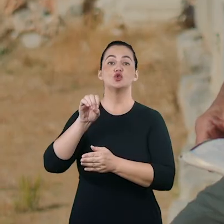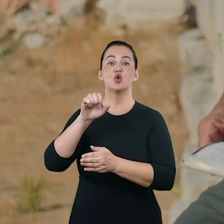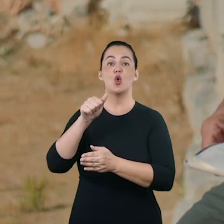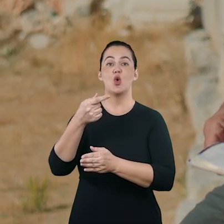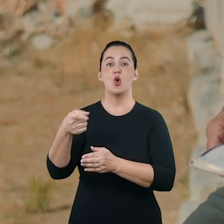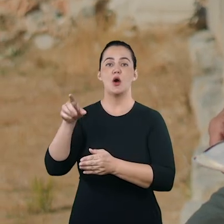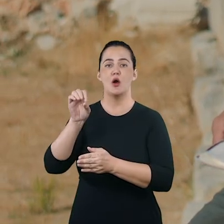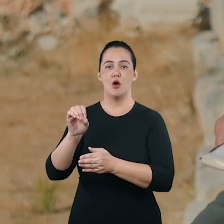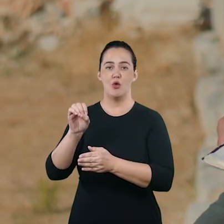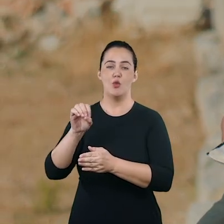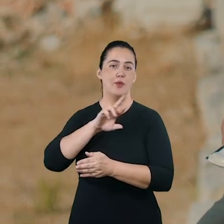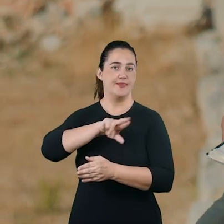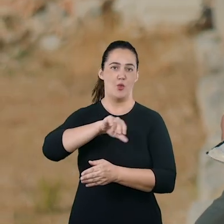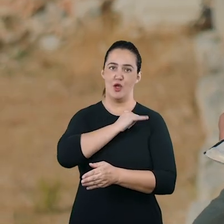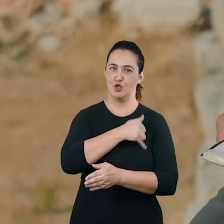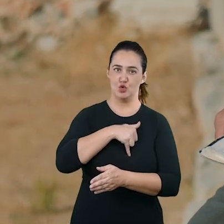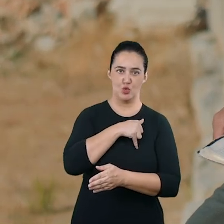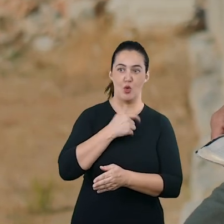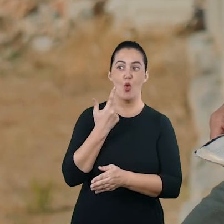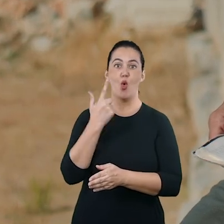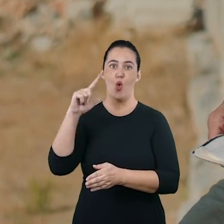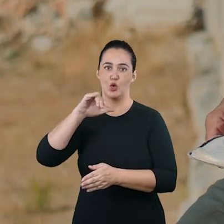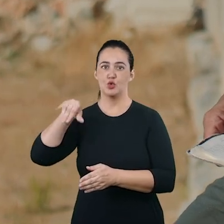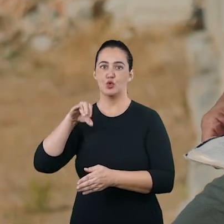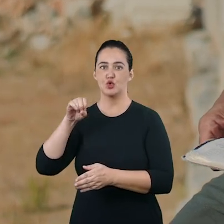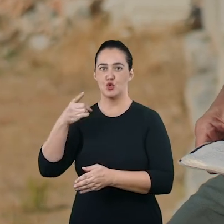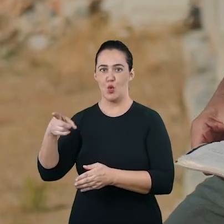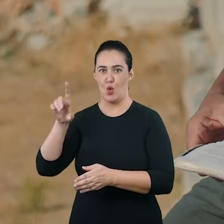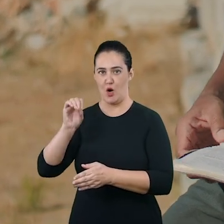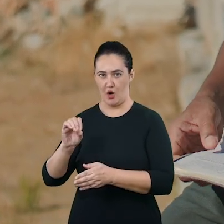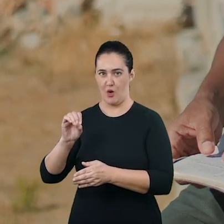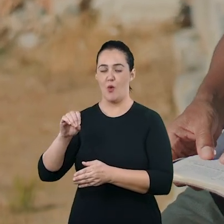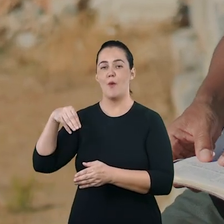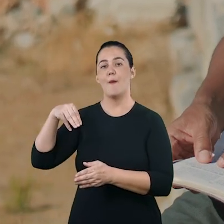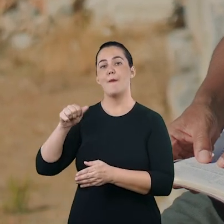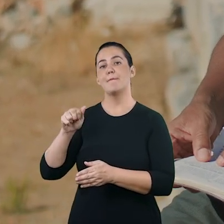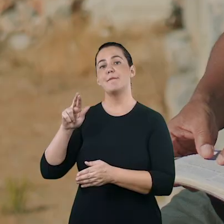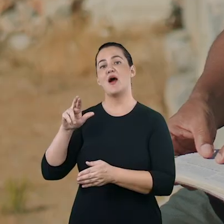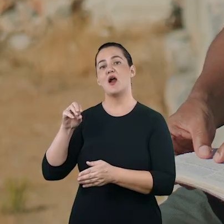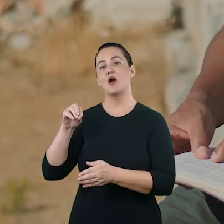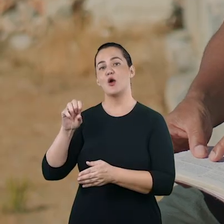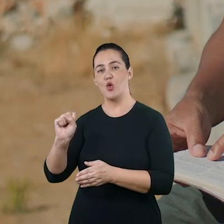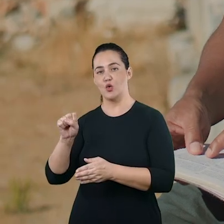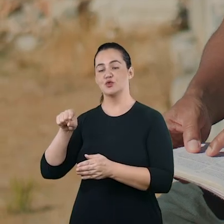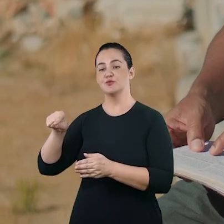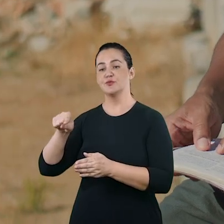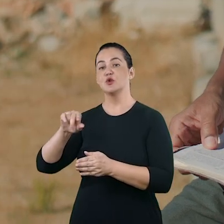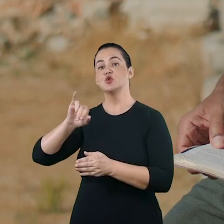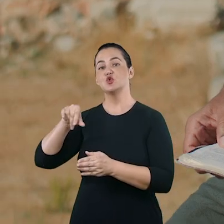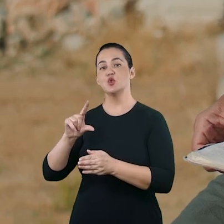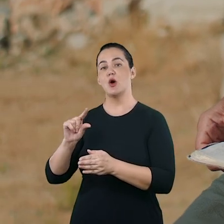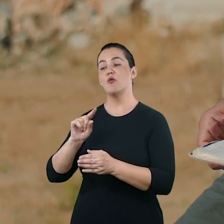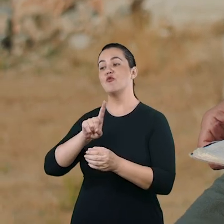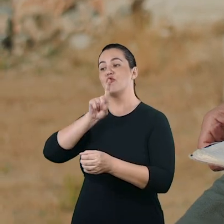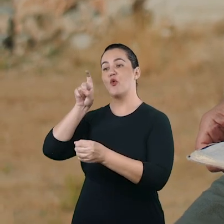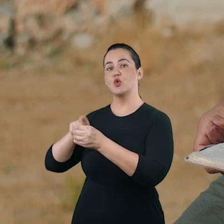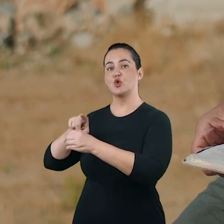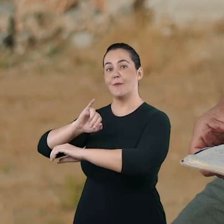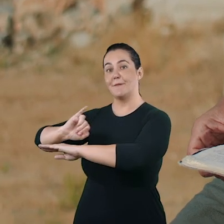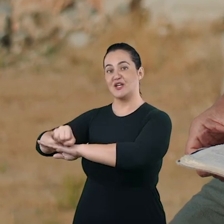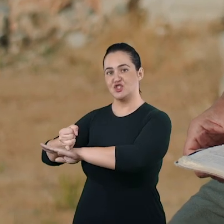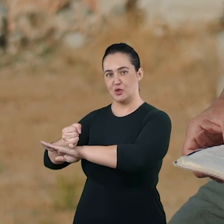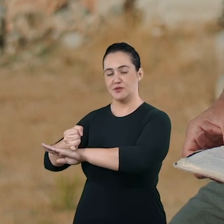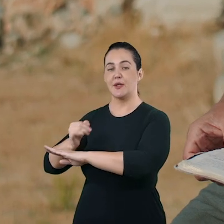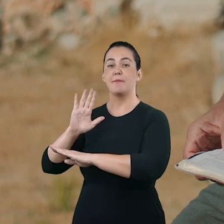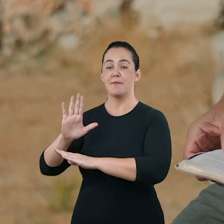João Marcos, que haveria de escrever o primeiro evangelho, o evangelho de Marcos. João, porém, deixando-os, voltou para Jerusalém.